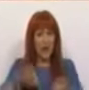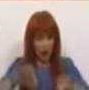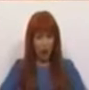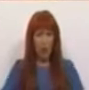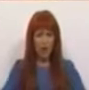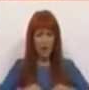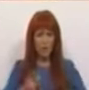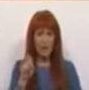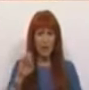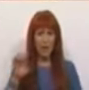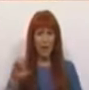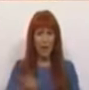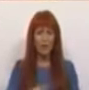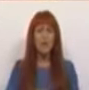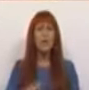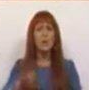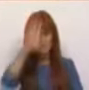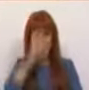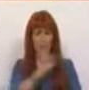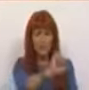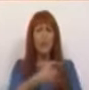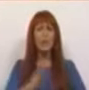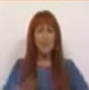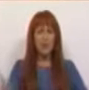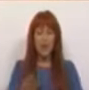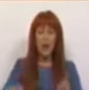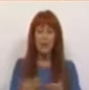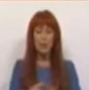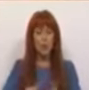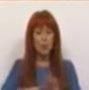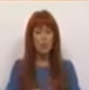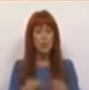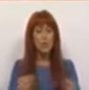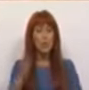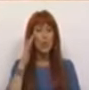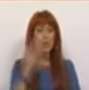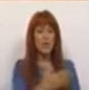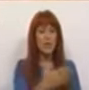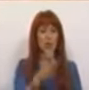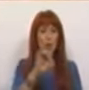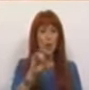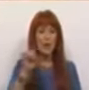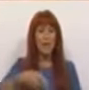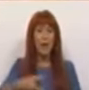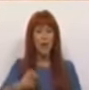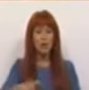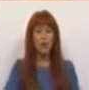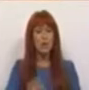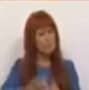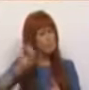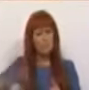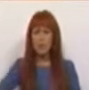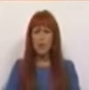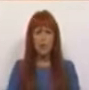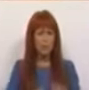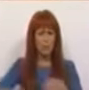já assumidos pela ERSE como função do Estado que são e devem ser. Apresentamos o projeto de resolução número 780/13 pela eliminação